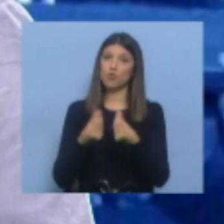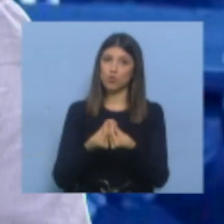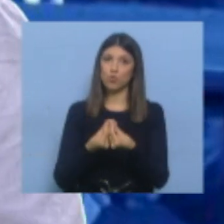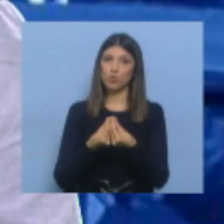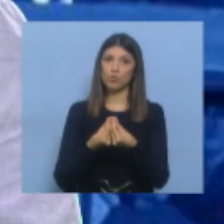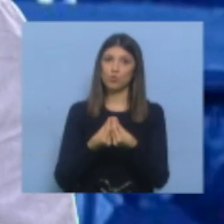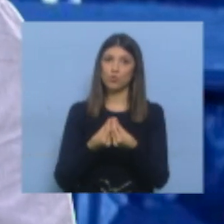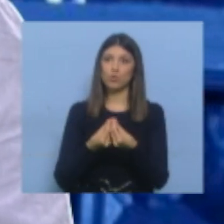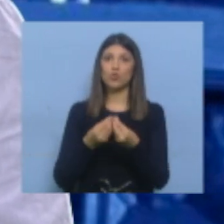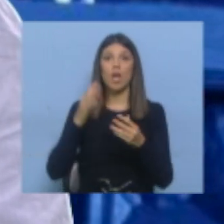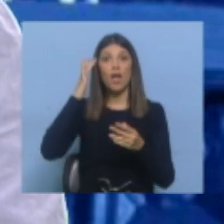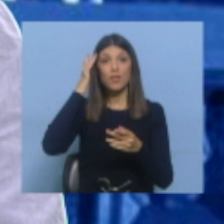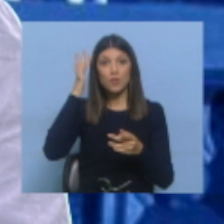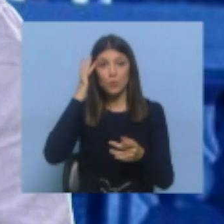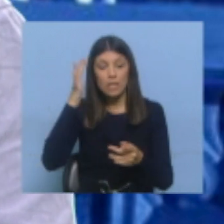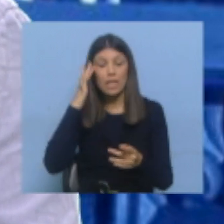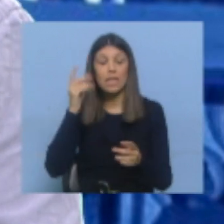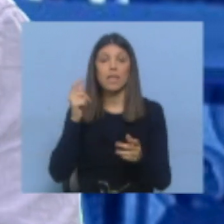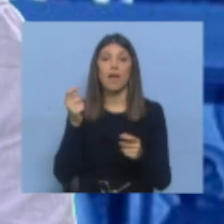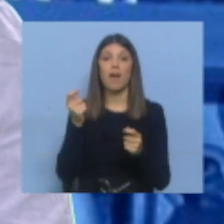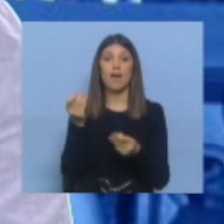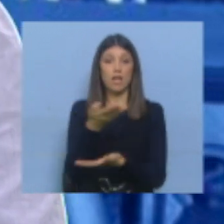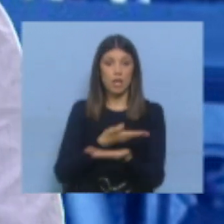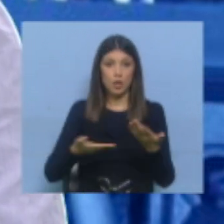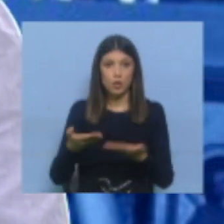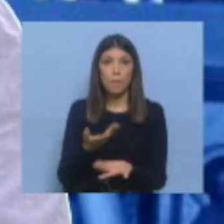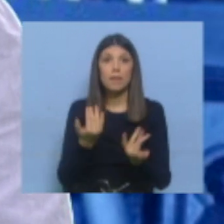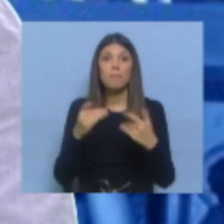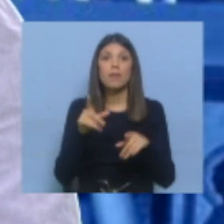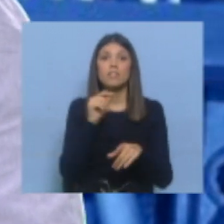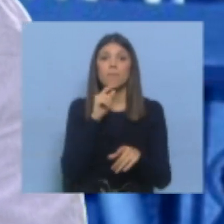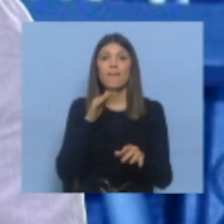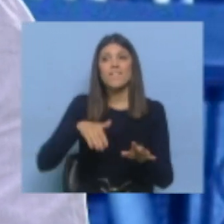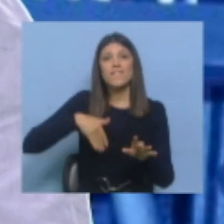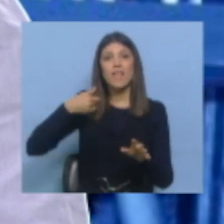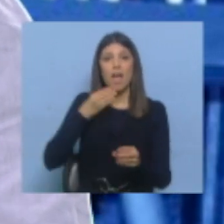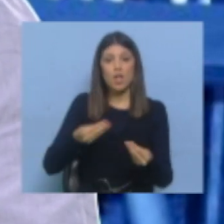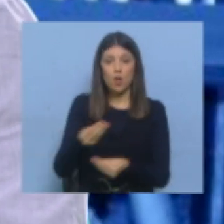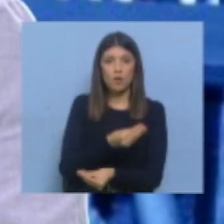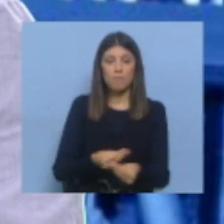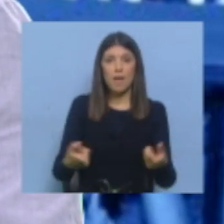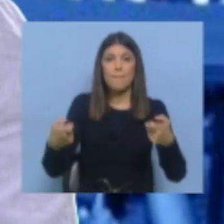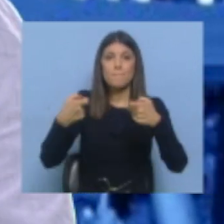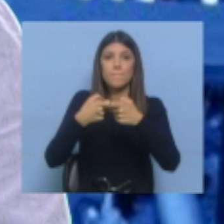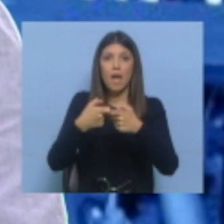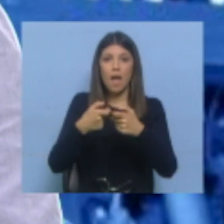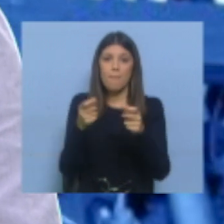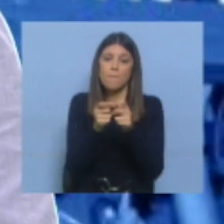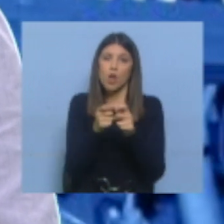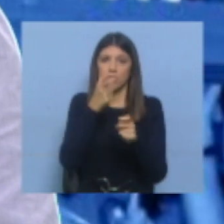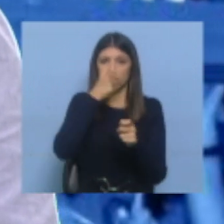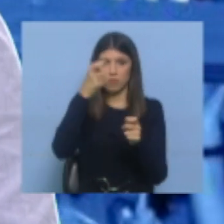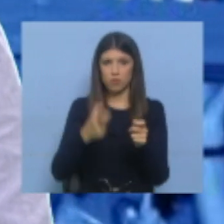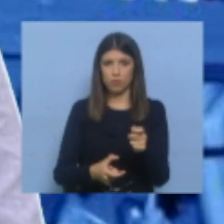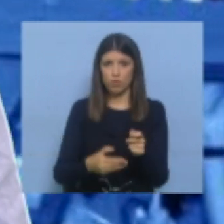a teoria económica, como é que pode a economia estar mais perto das pessoas. E, portanto, é também um desafio para os jovens isso que está a dizer, mas eu creio que é possível